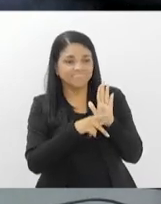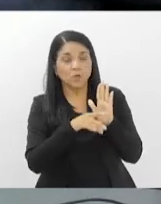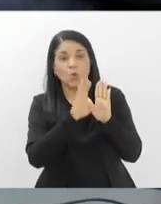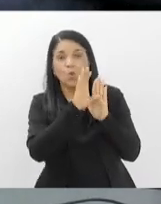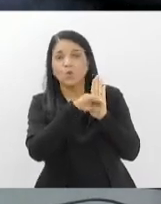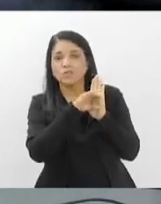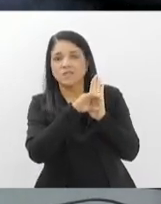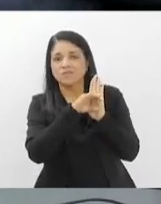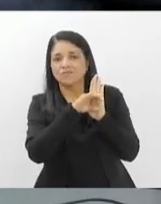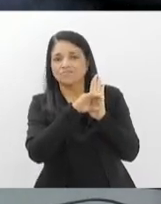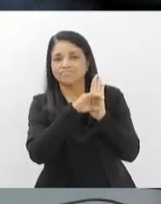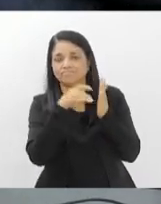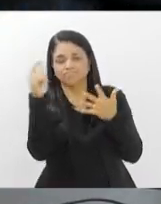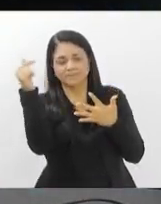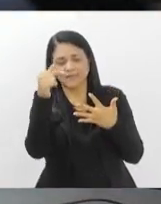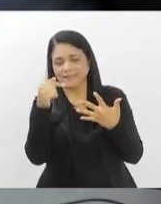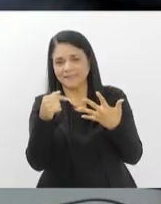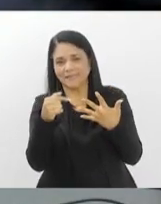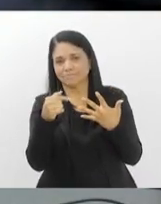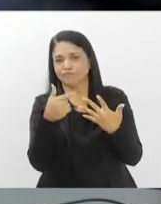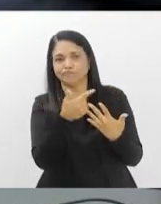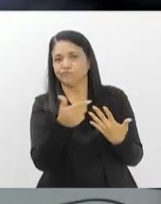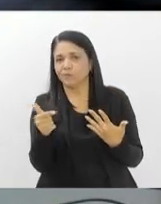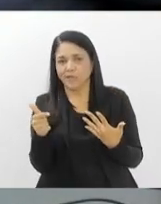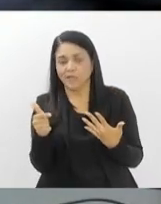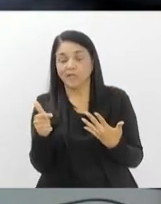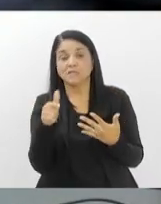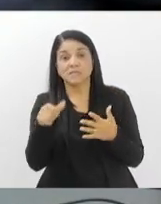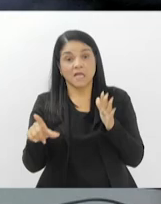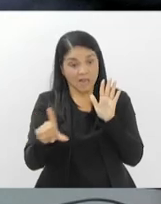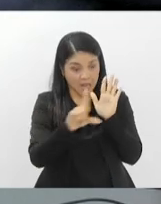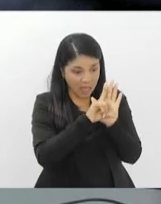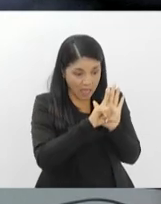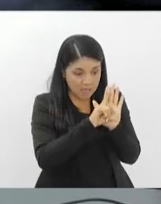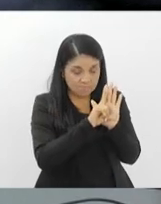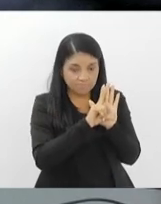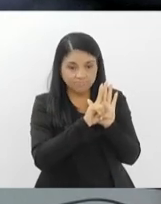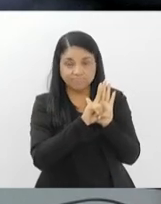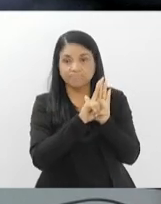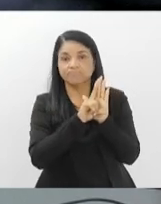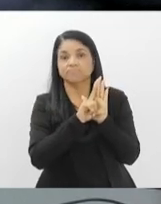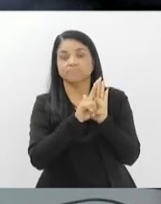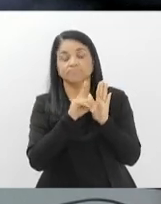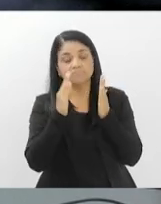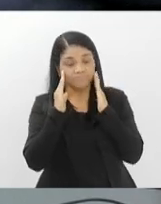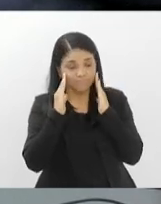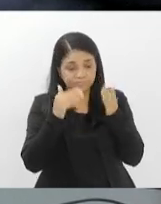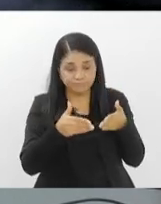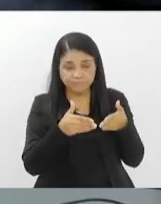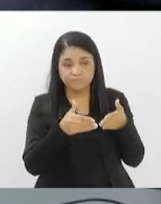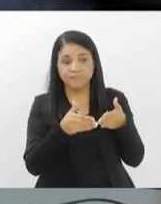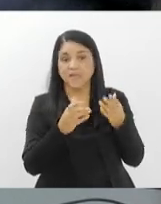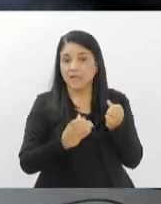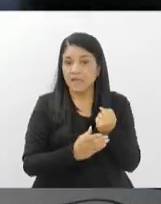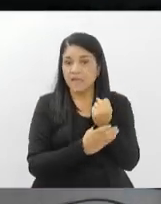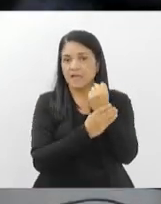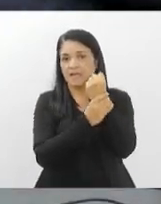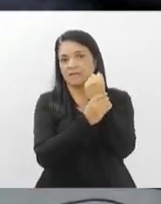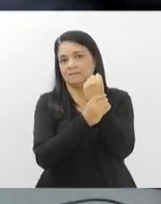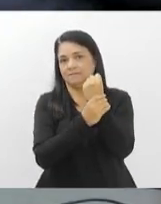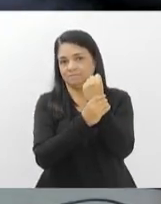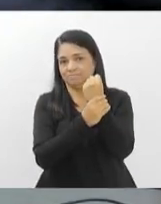trabalha. Se a gente for à legislação, a legislação garante uma segurança com